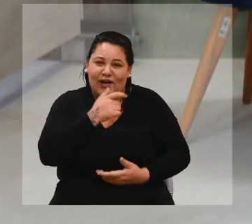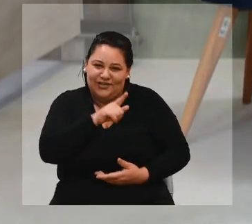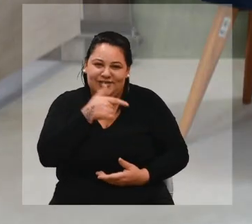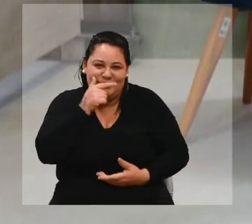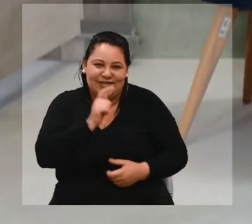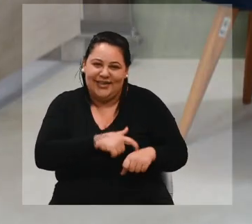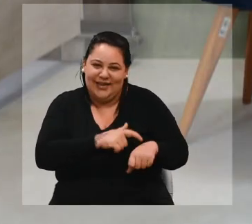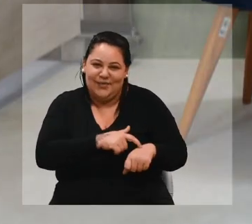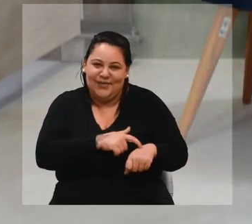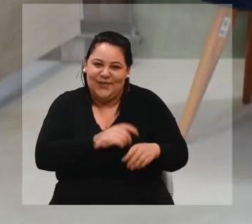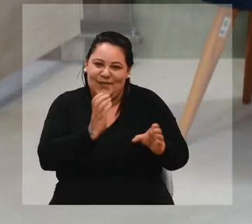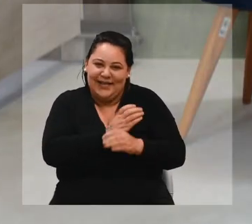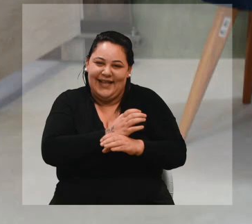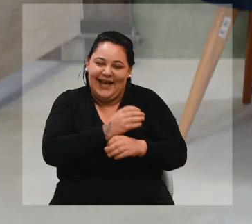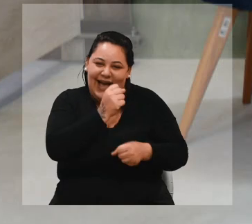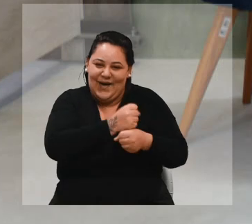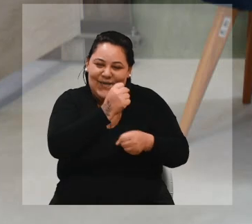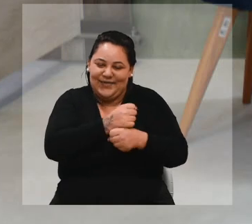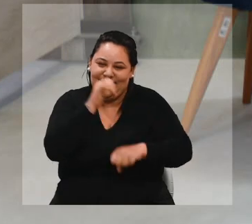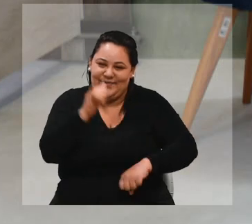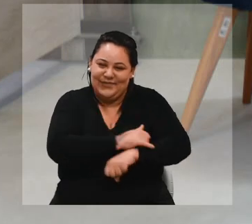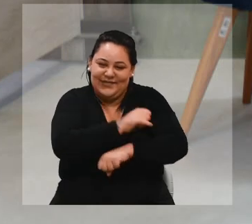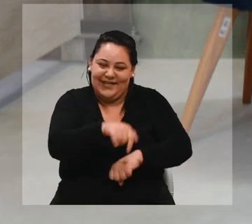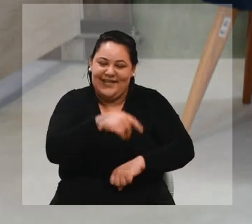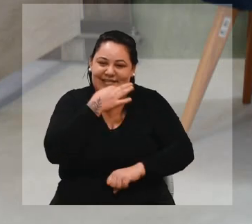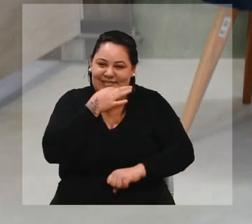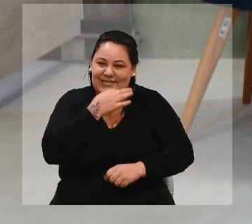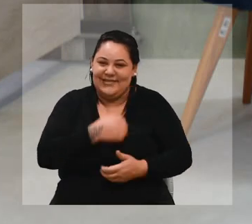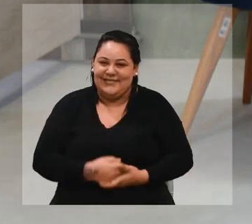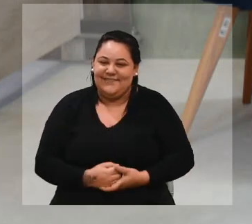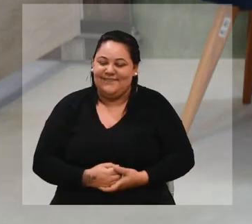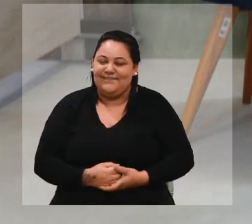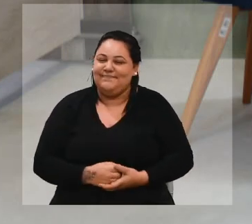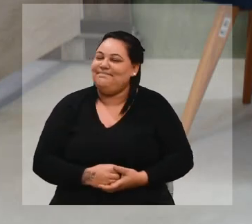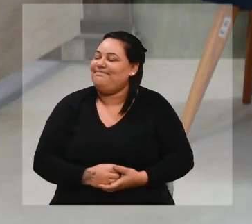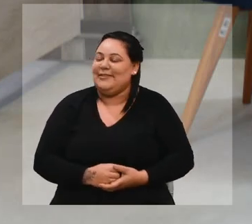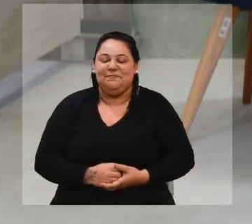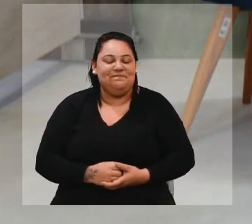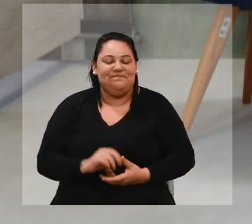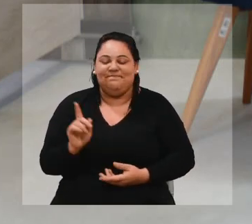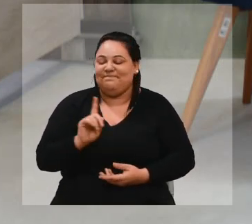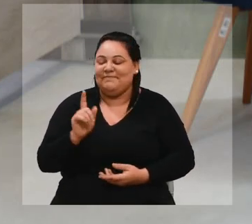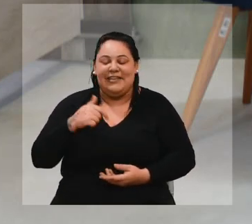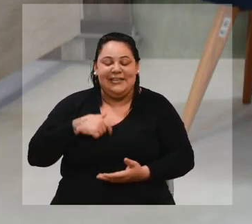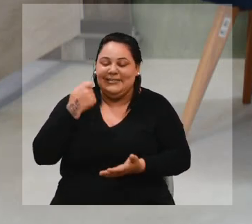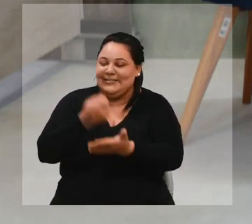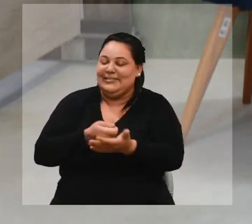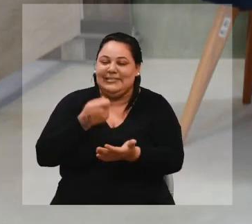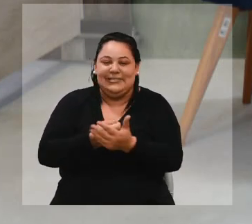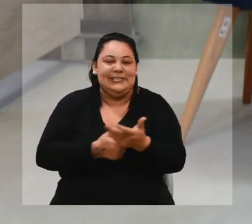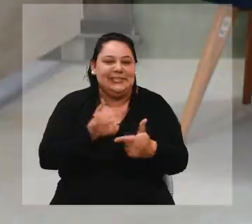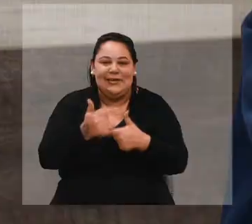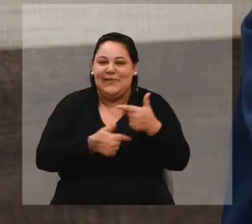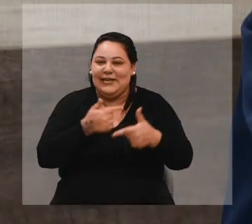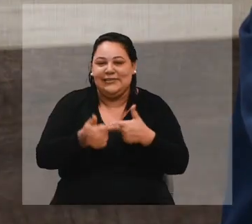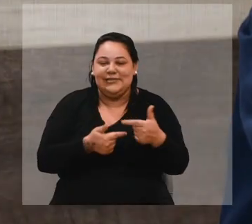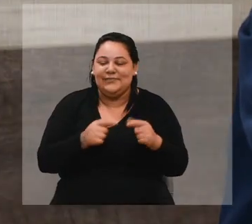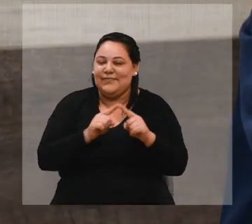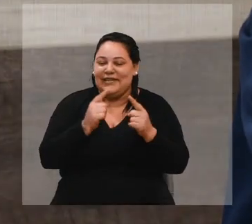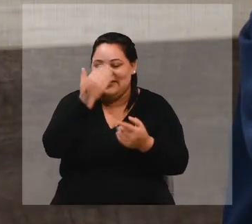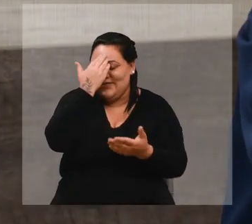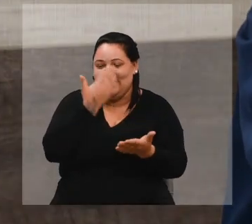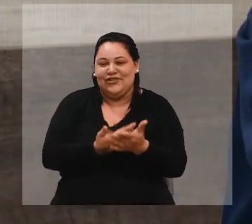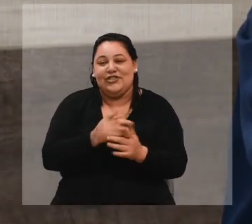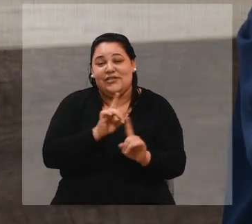Não. Não. Eu estou trabalhando, apoiando, lutando, mas acredito que